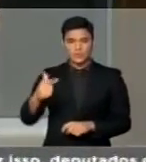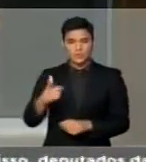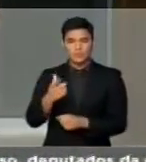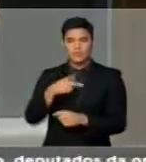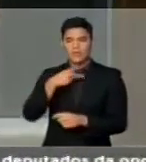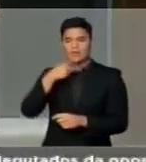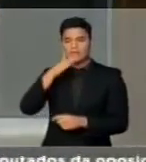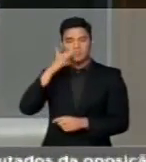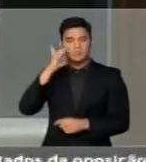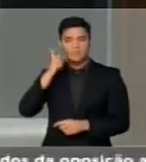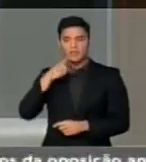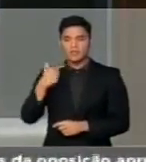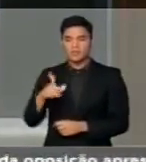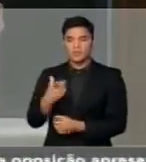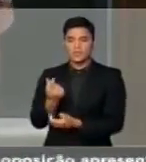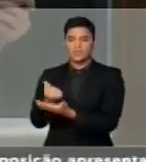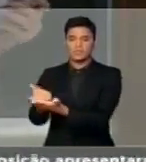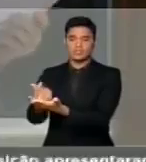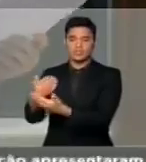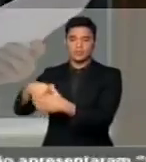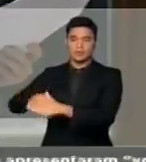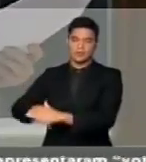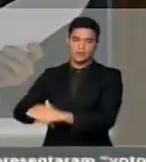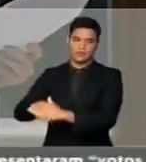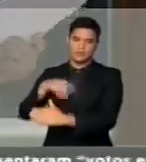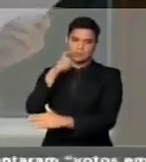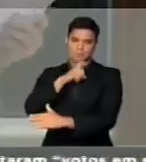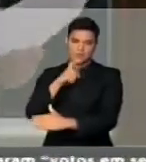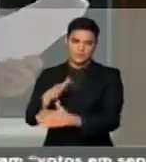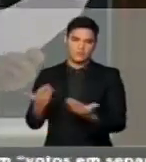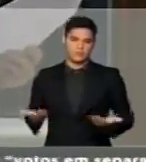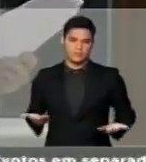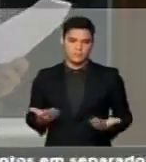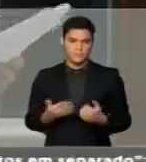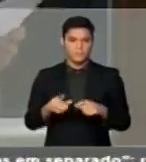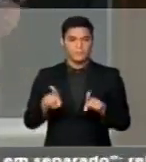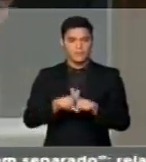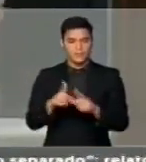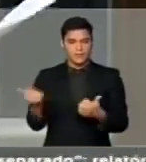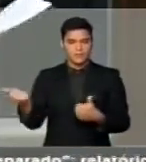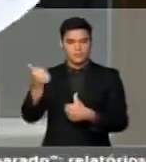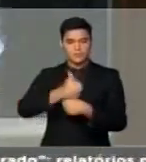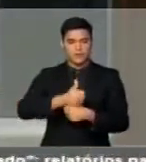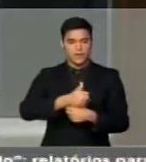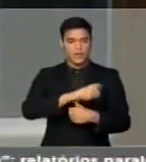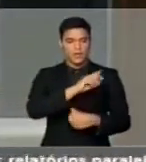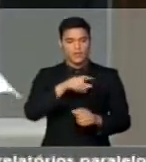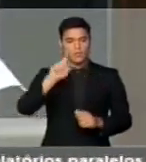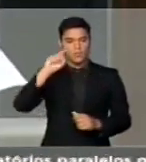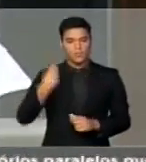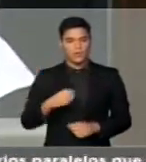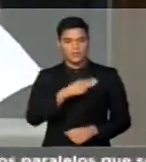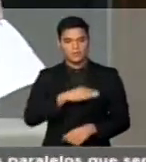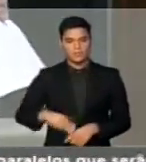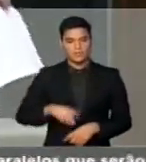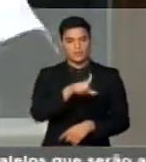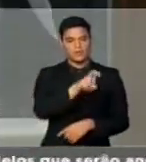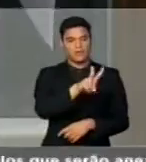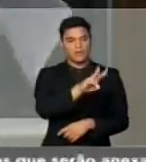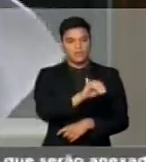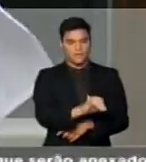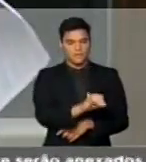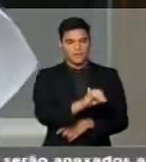recurso. Por isso, senhor presidente, a substituição de Levi por Barbosa não resolveram